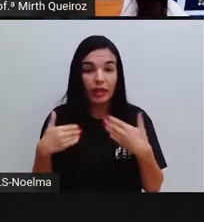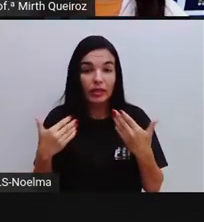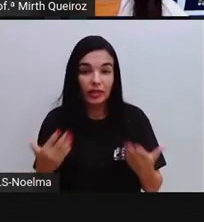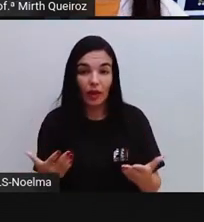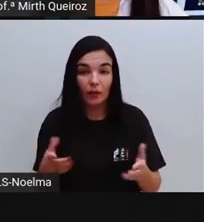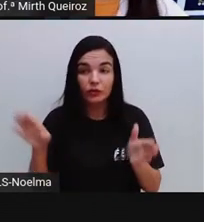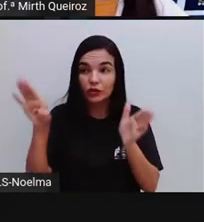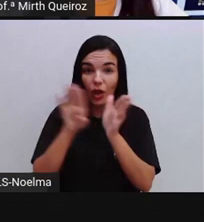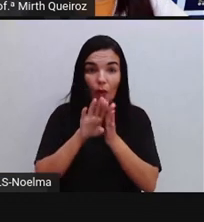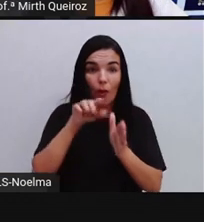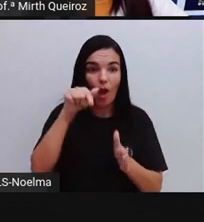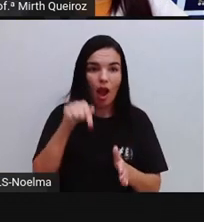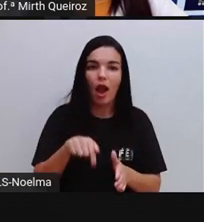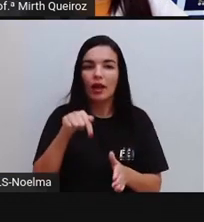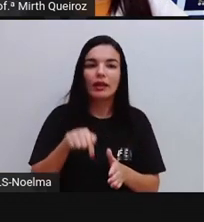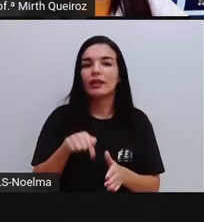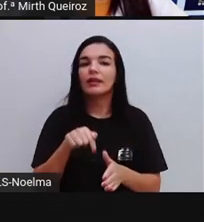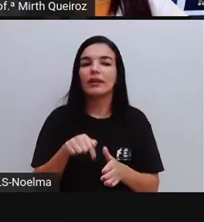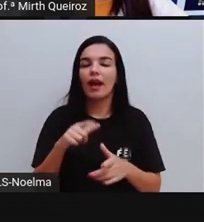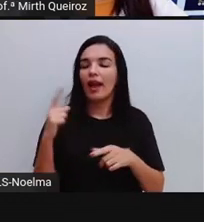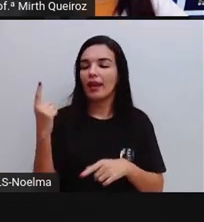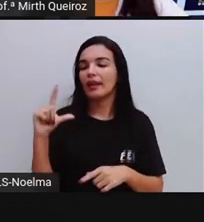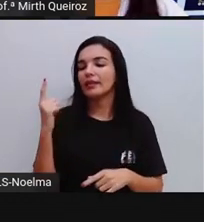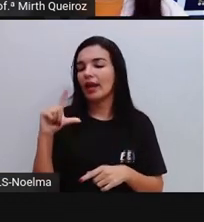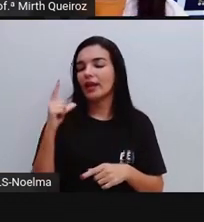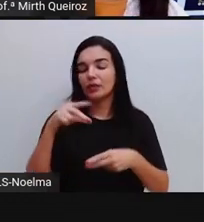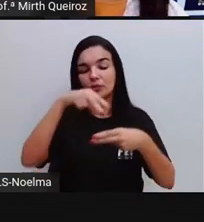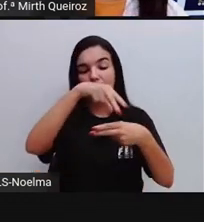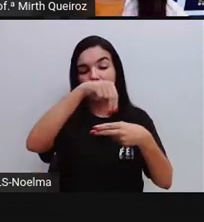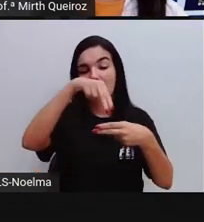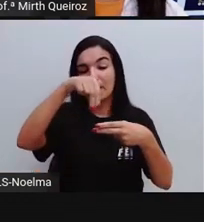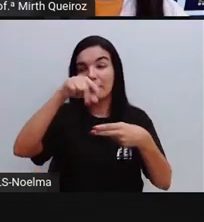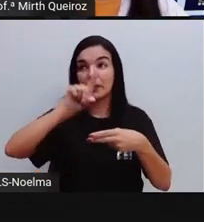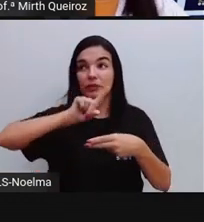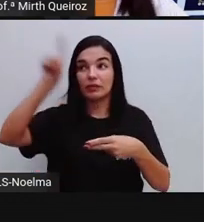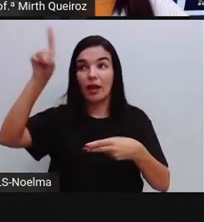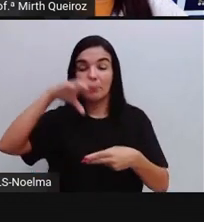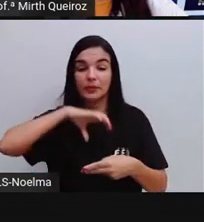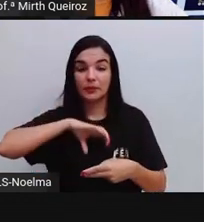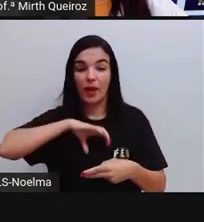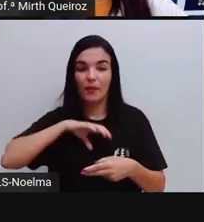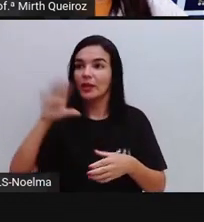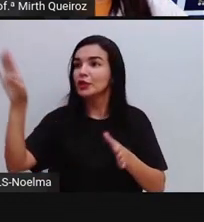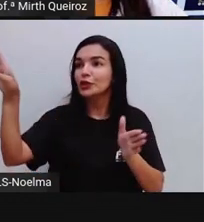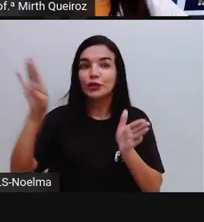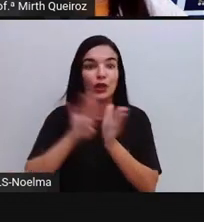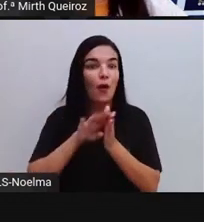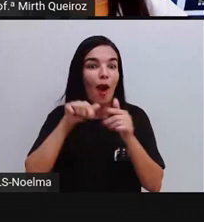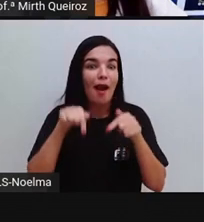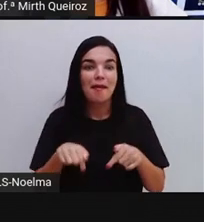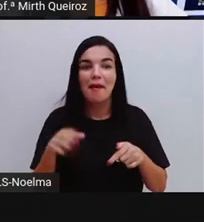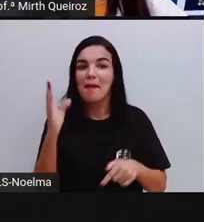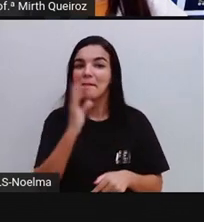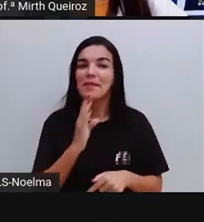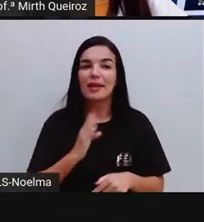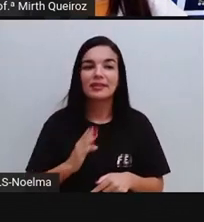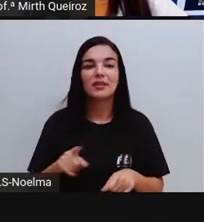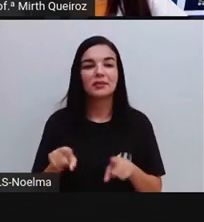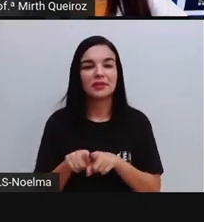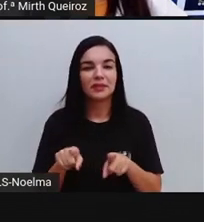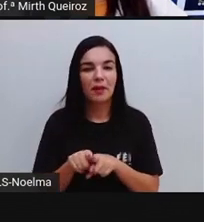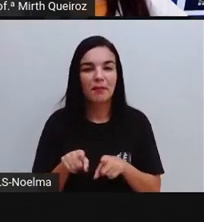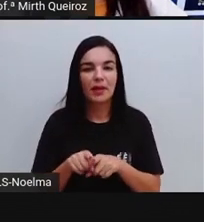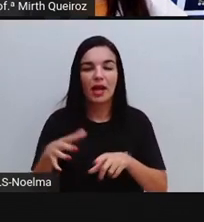ter chegado, né, essa literatura em Portugal, se trouxe ao Brasil a partir